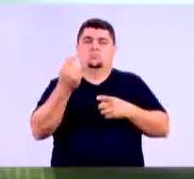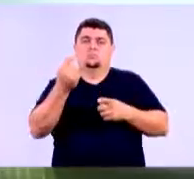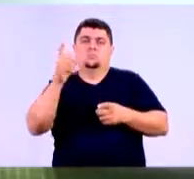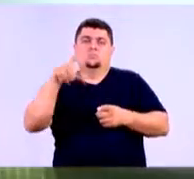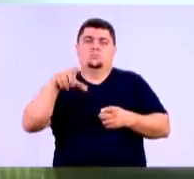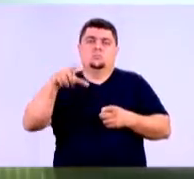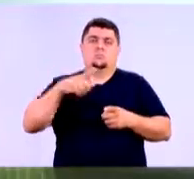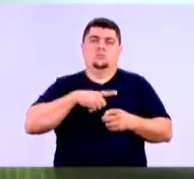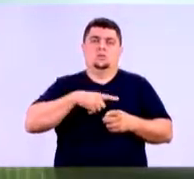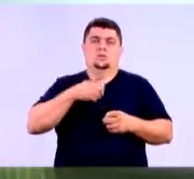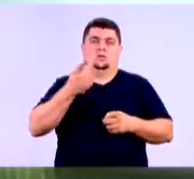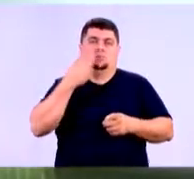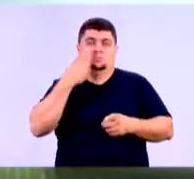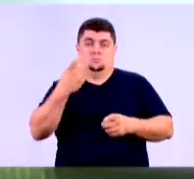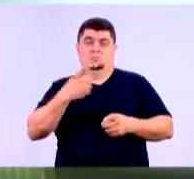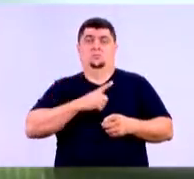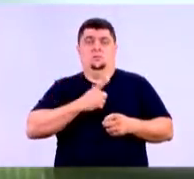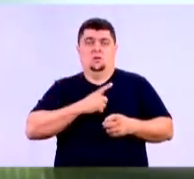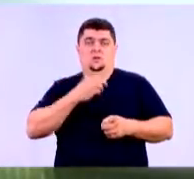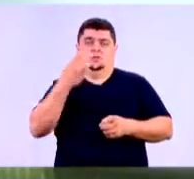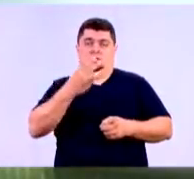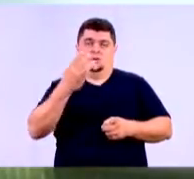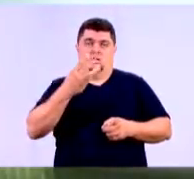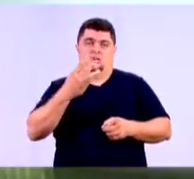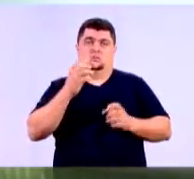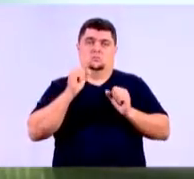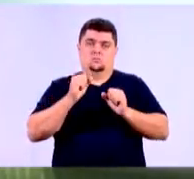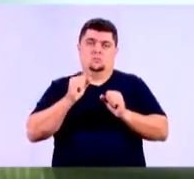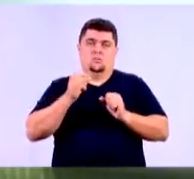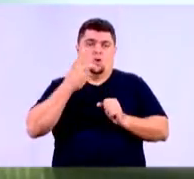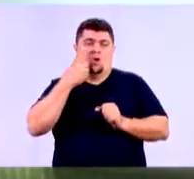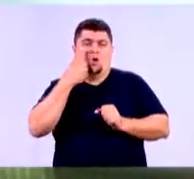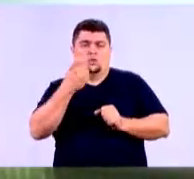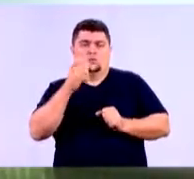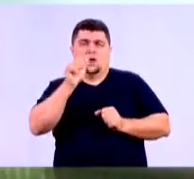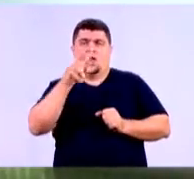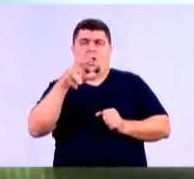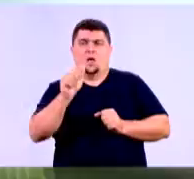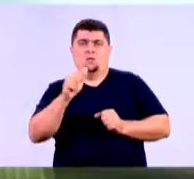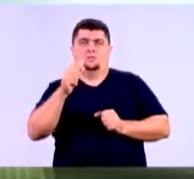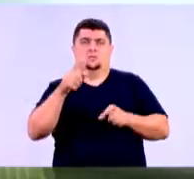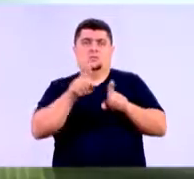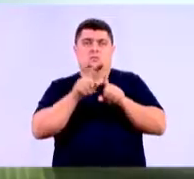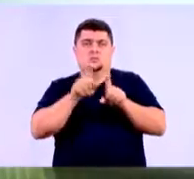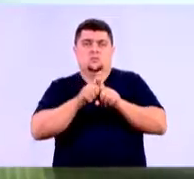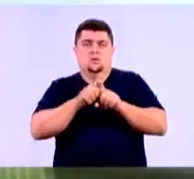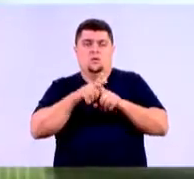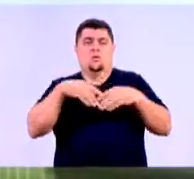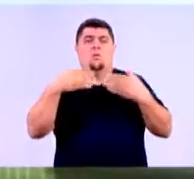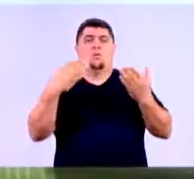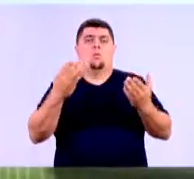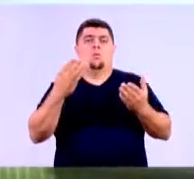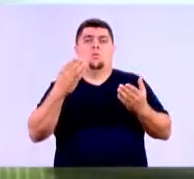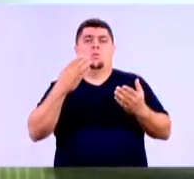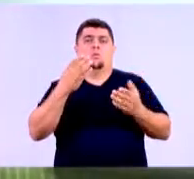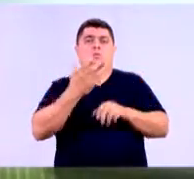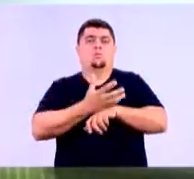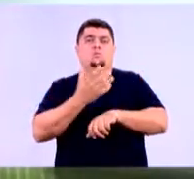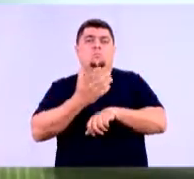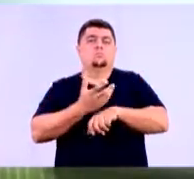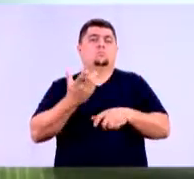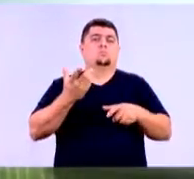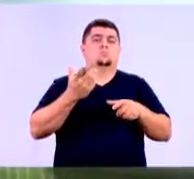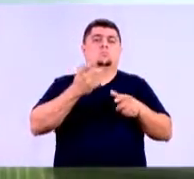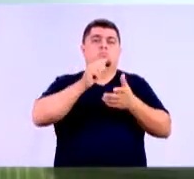que se interessou por essa nossa teleaula 03, observem no ALVA também qual é esse nosso material, né? É um material,